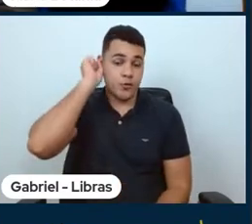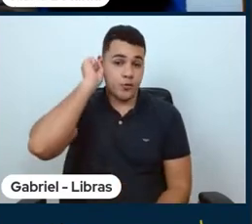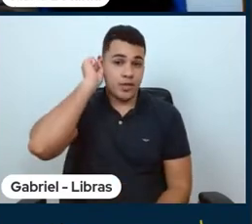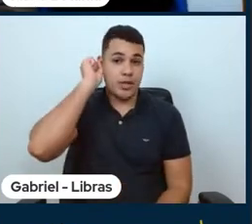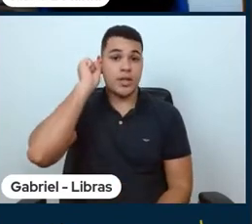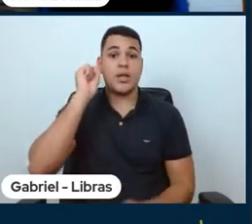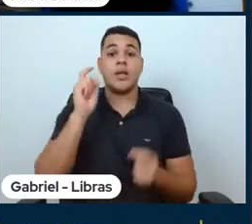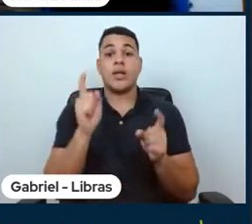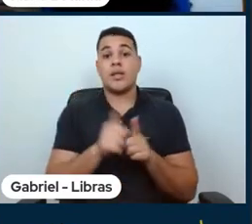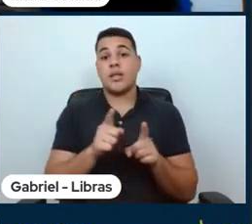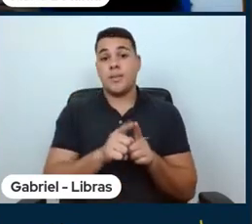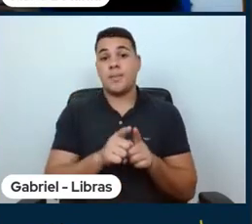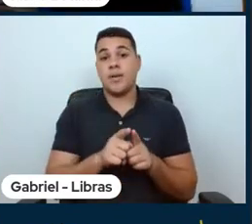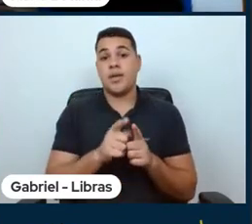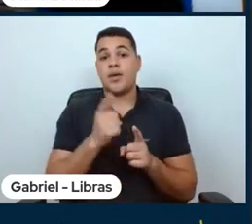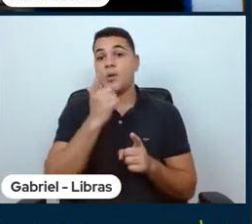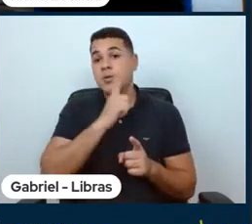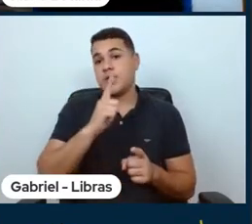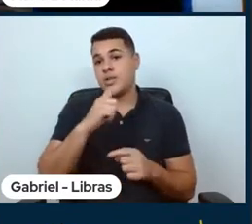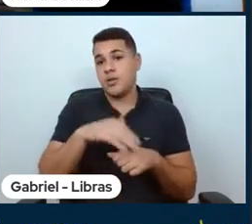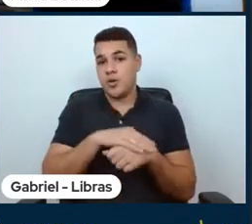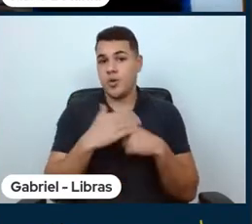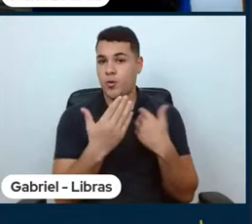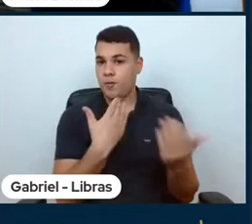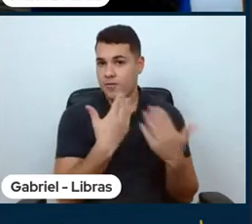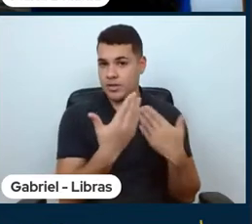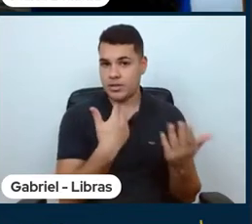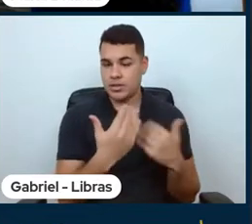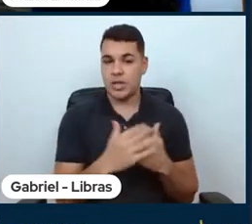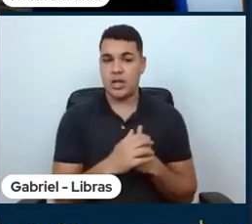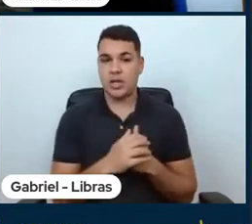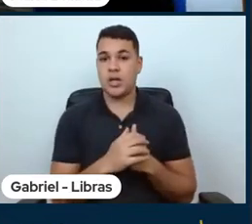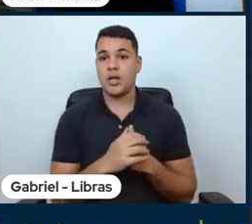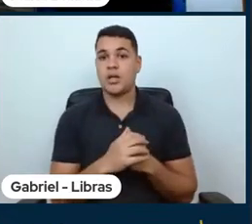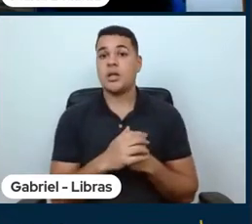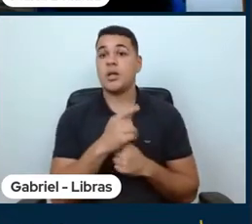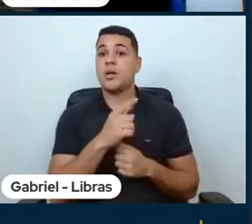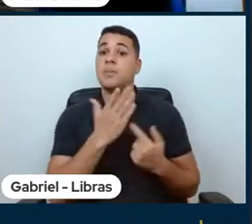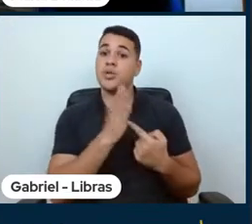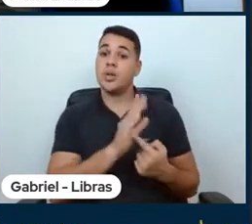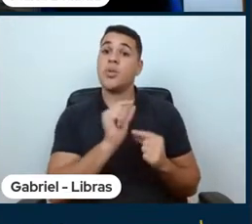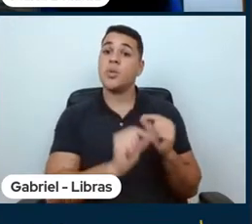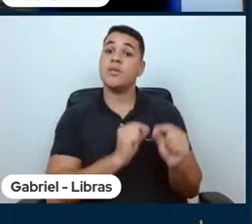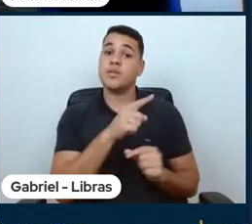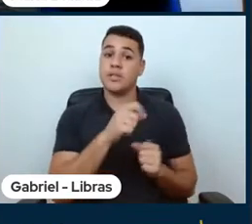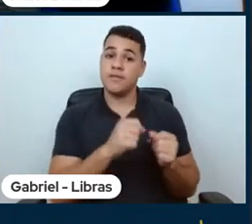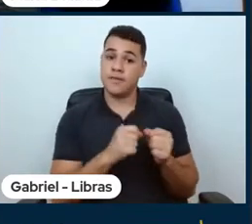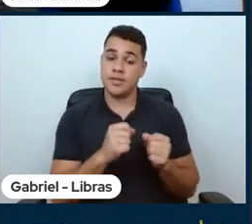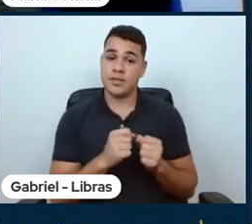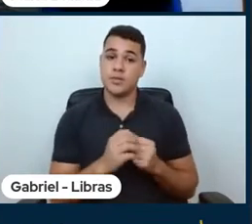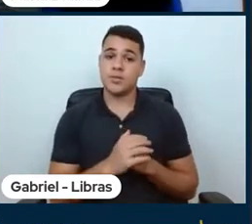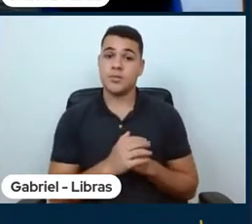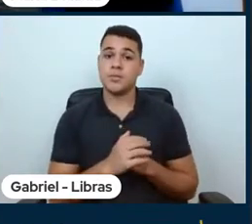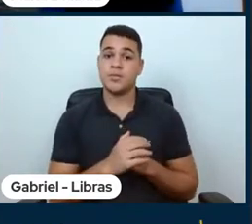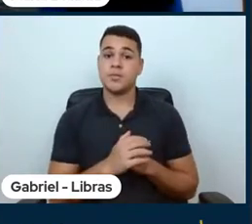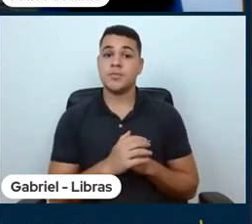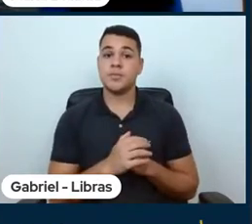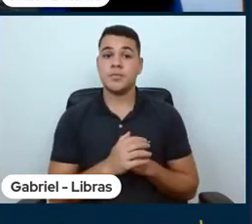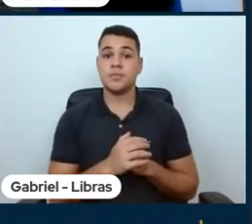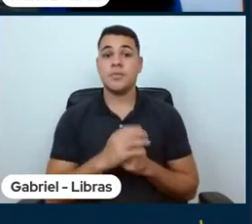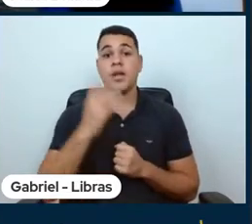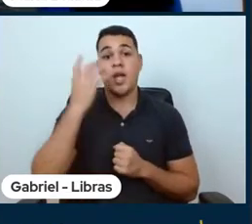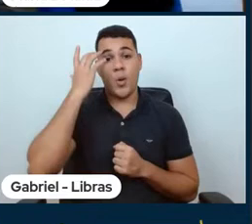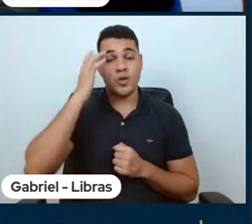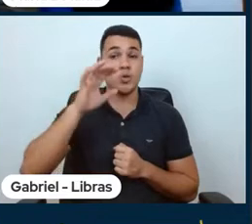de saber, enfim, conversar aquilo que você está fazendo. Eu acho que o